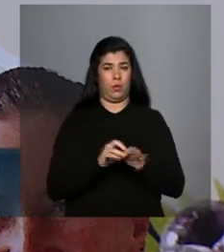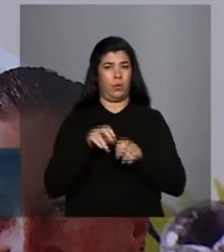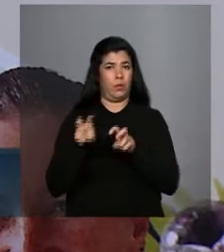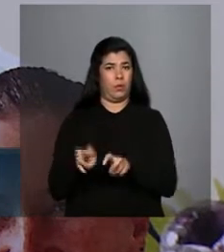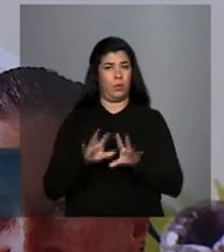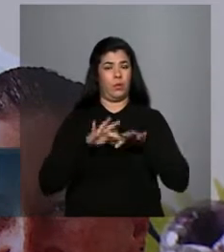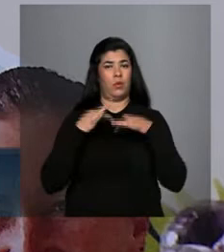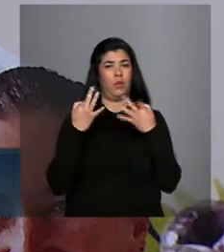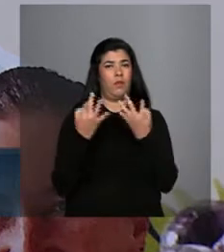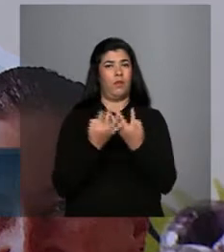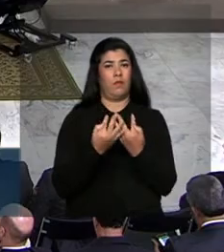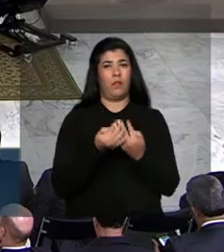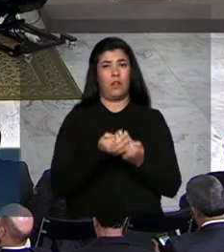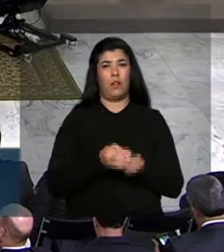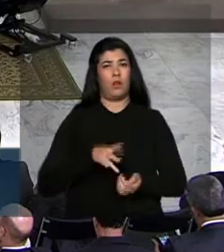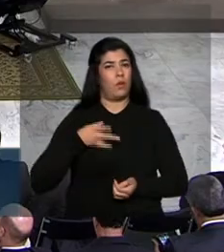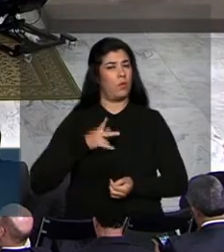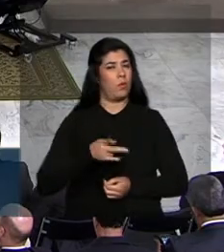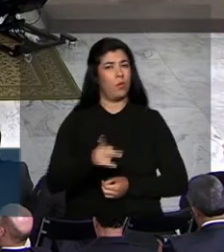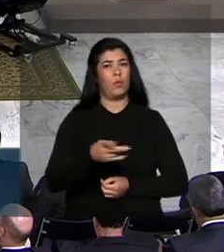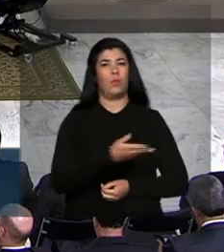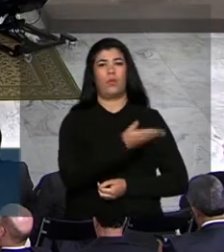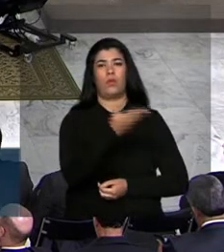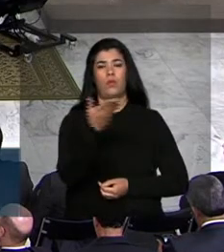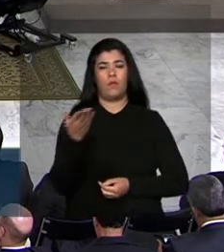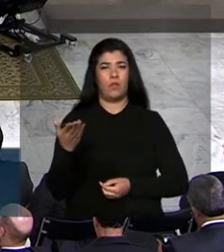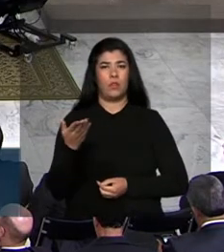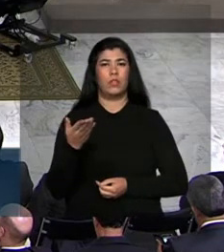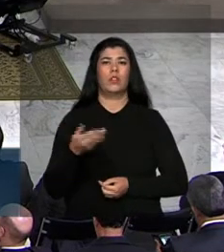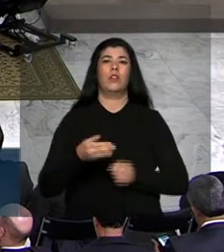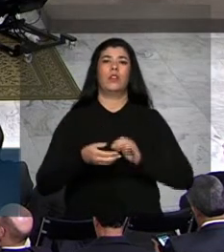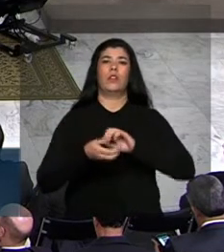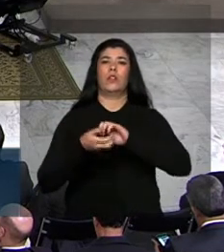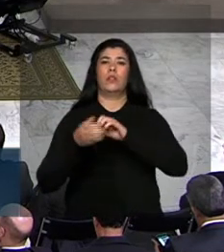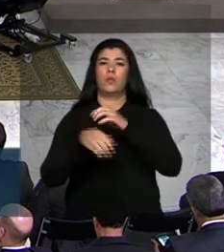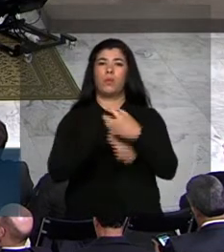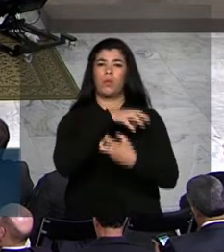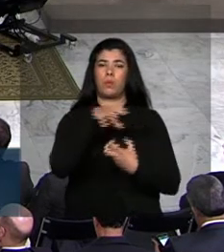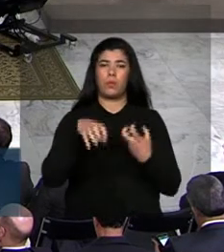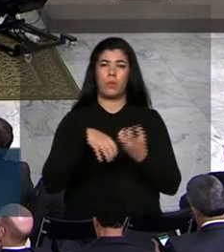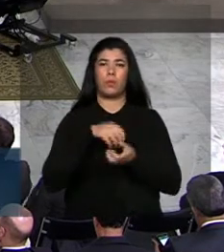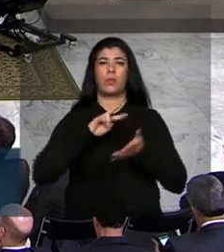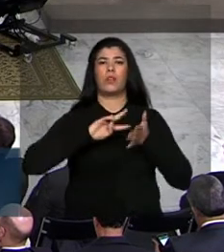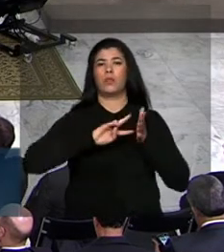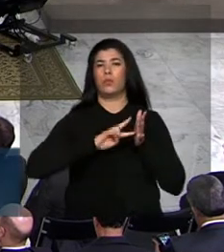eu cumprimento todos os movimentos sociais a ela ligados, sindicatos rurais,